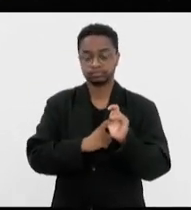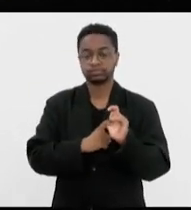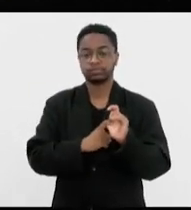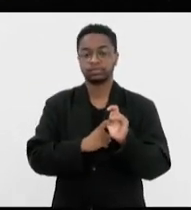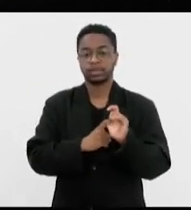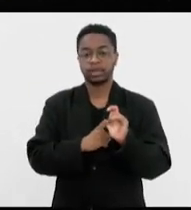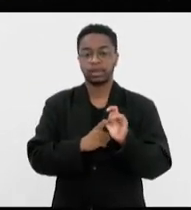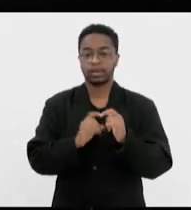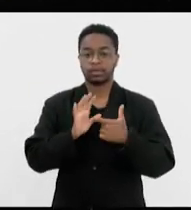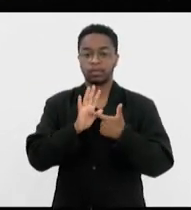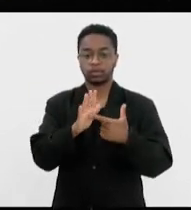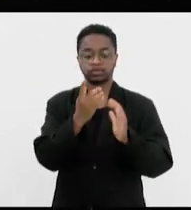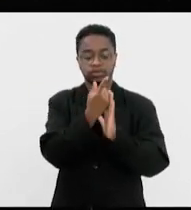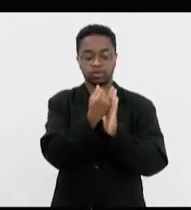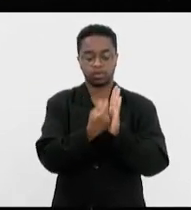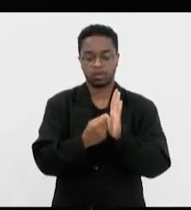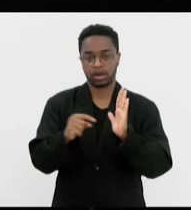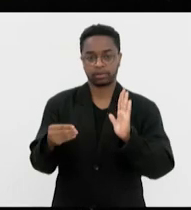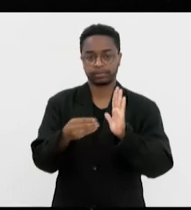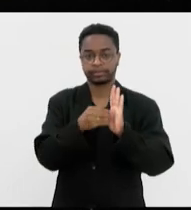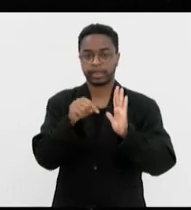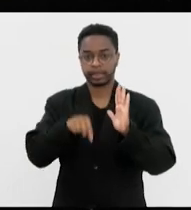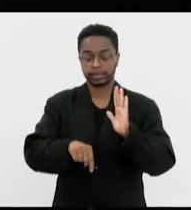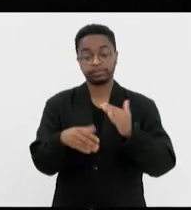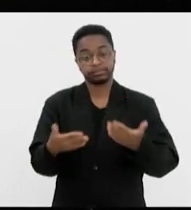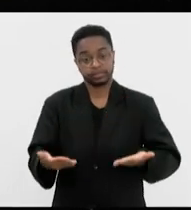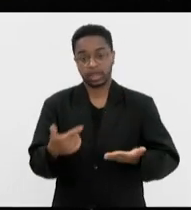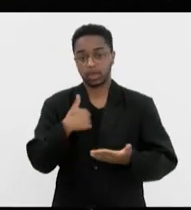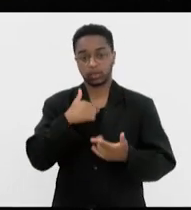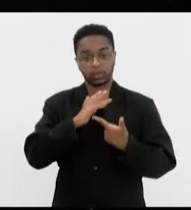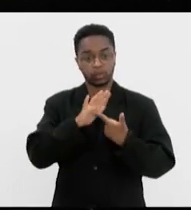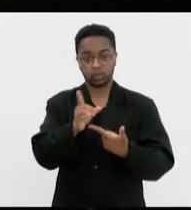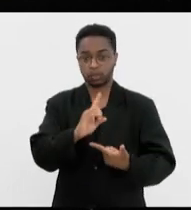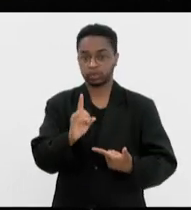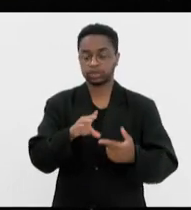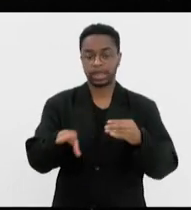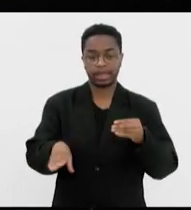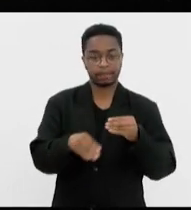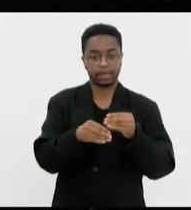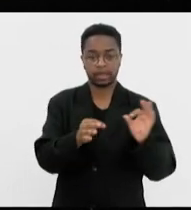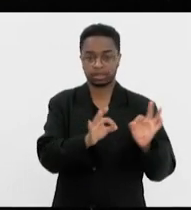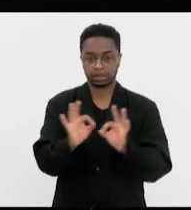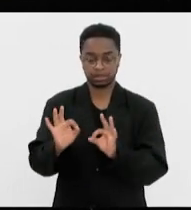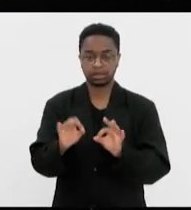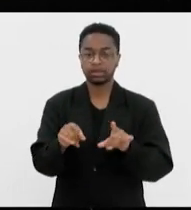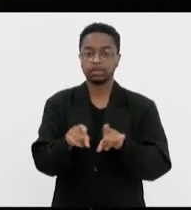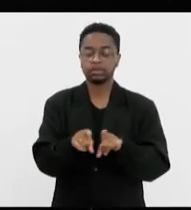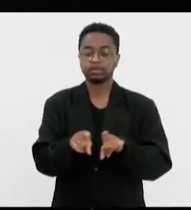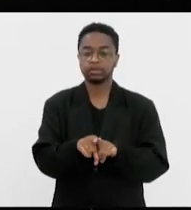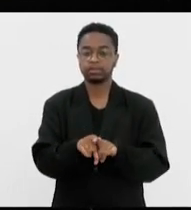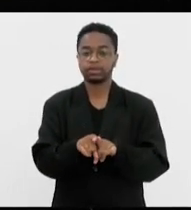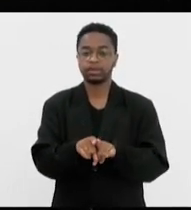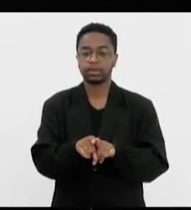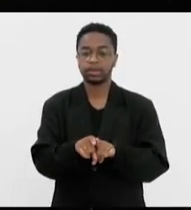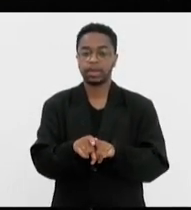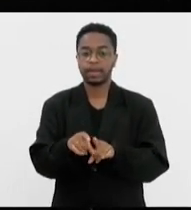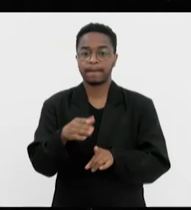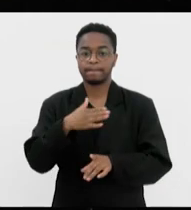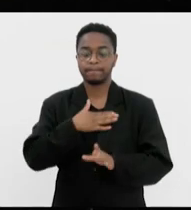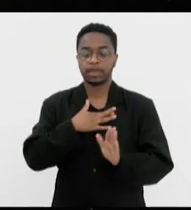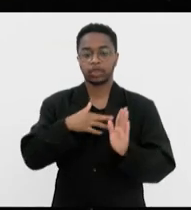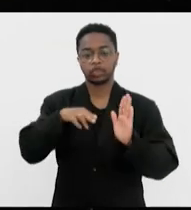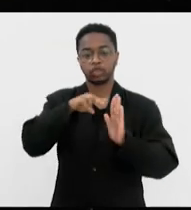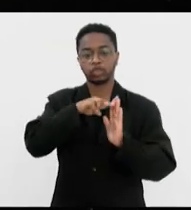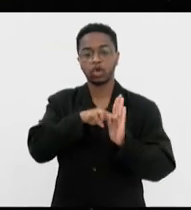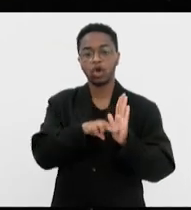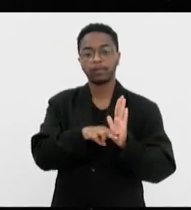que aqui nós estudamos. Então, eu não apresentei emendas, eu tenho por norma, né, ter